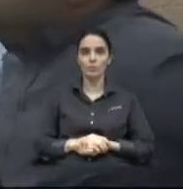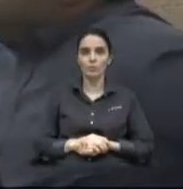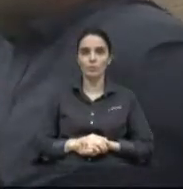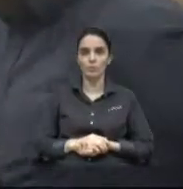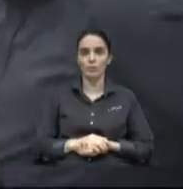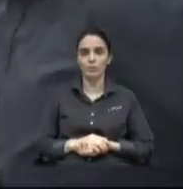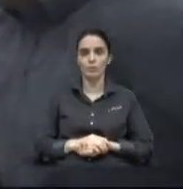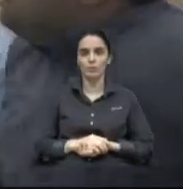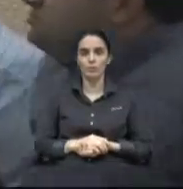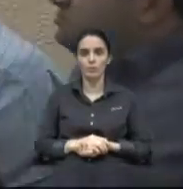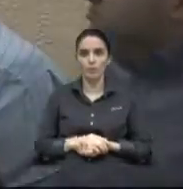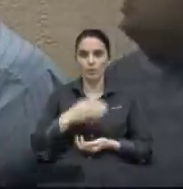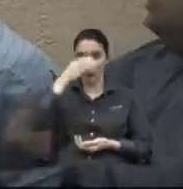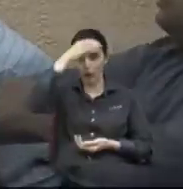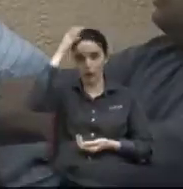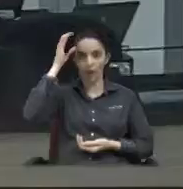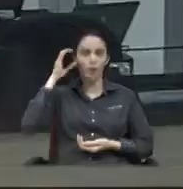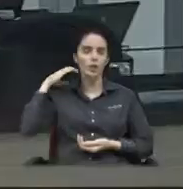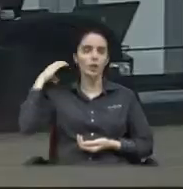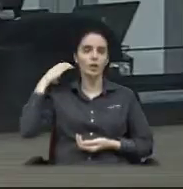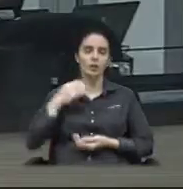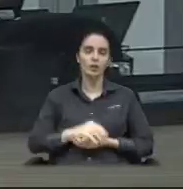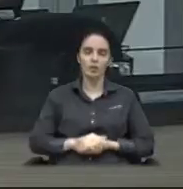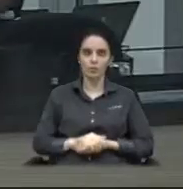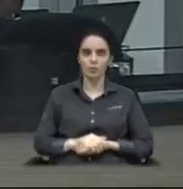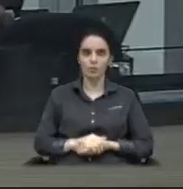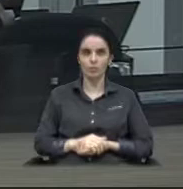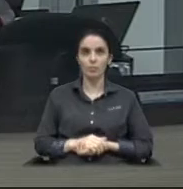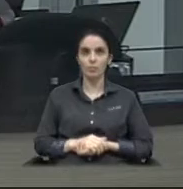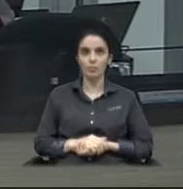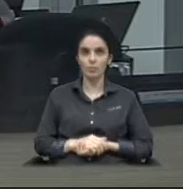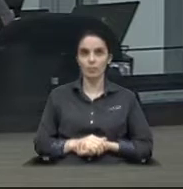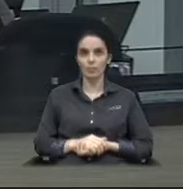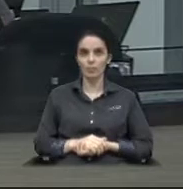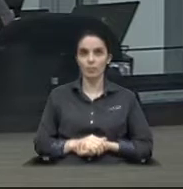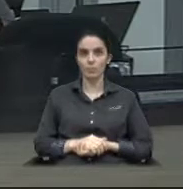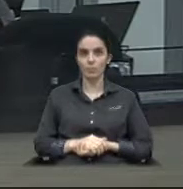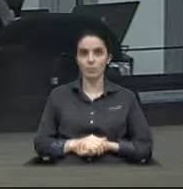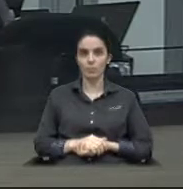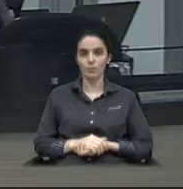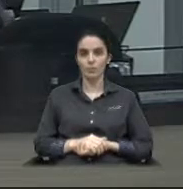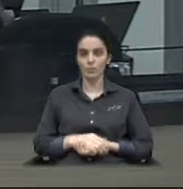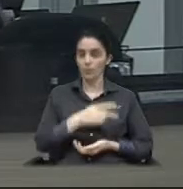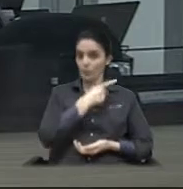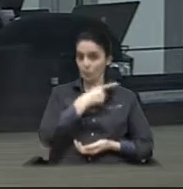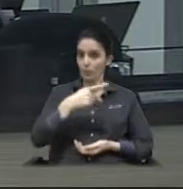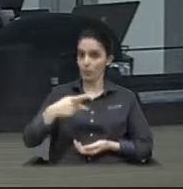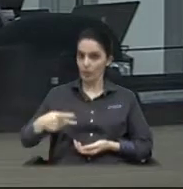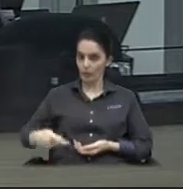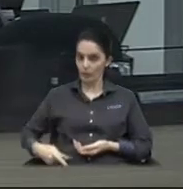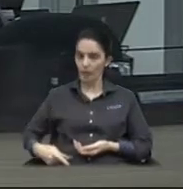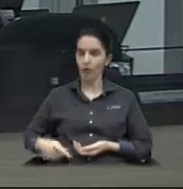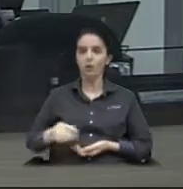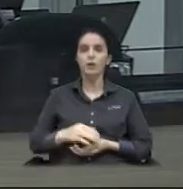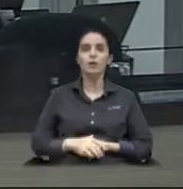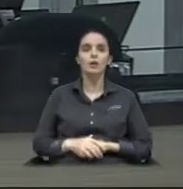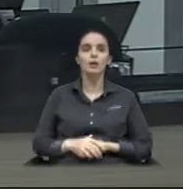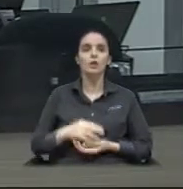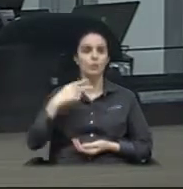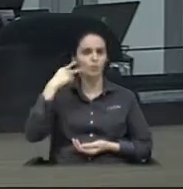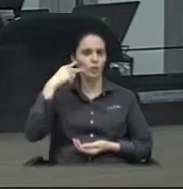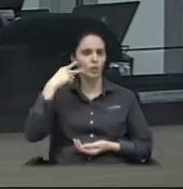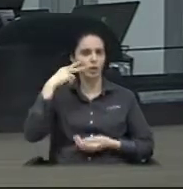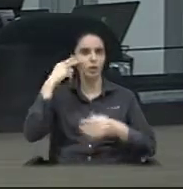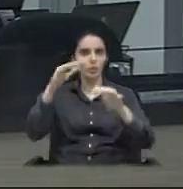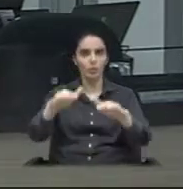presente com a palavra o vereador a carolina pontos além disso o presidente nobres pares público que